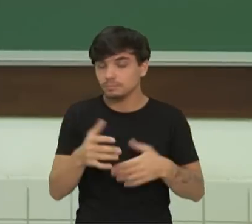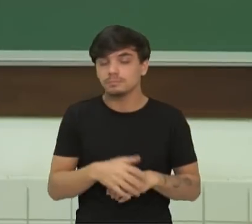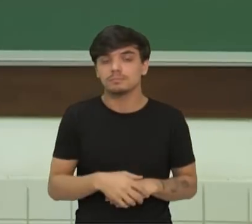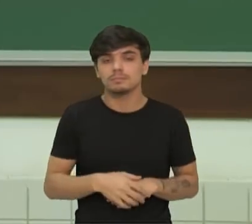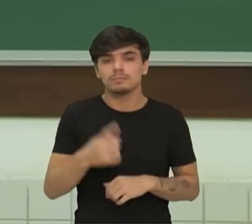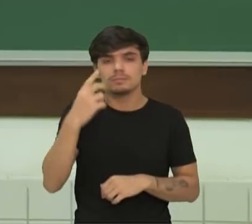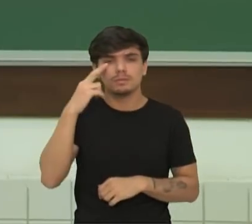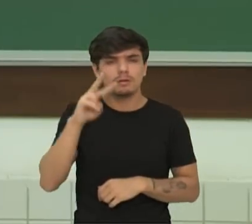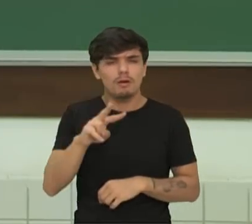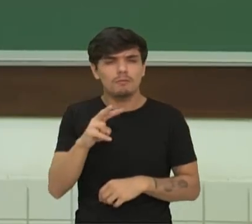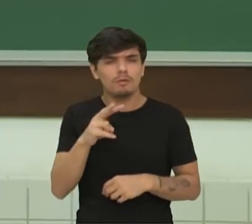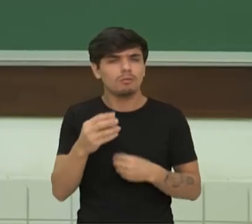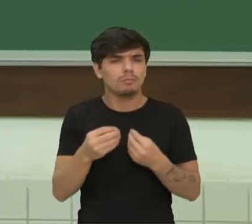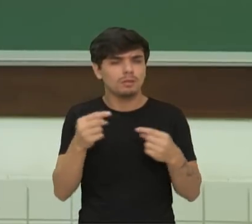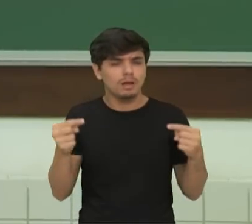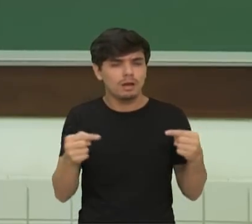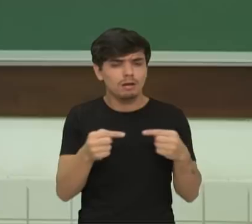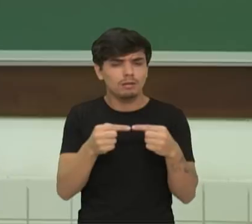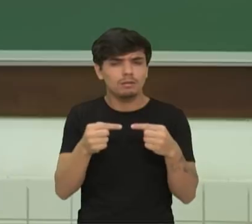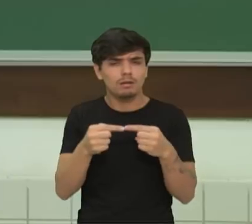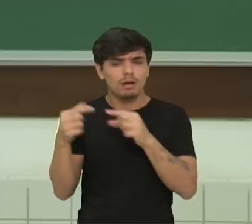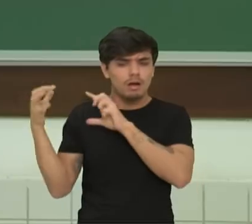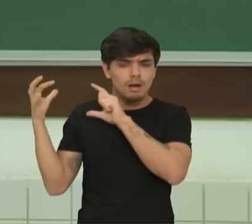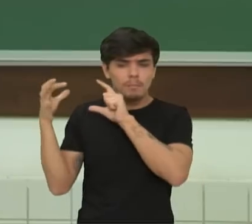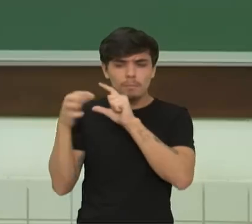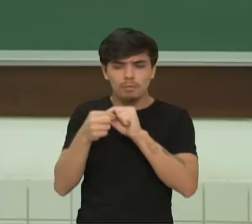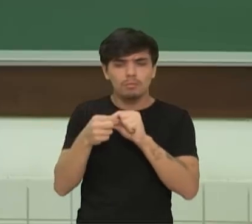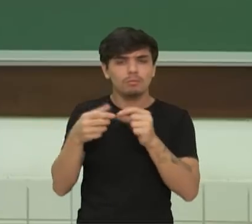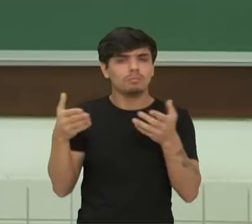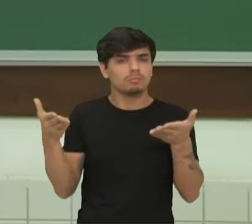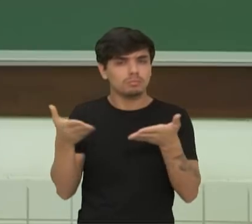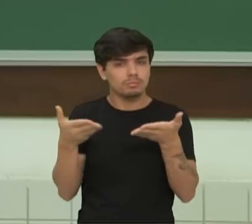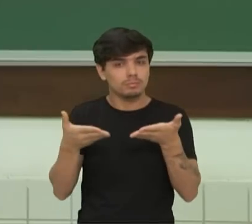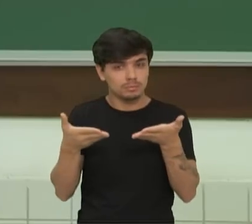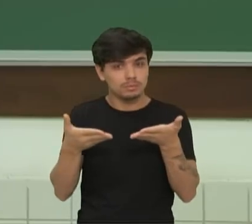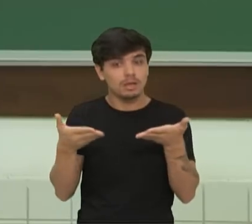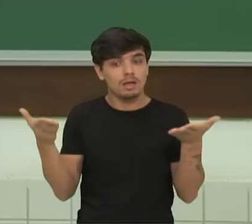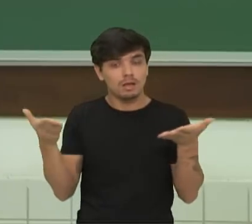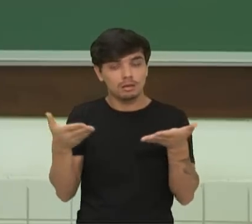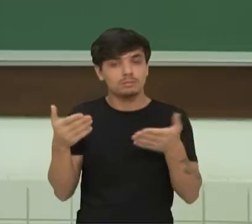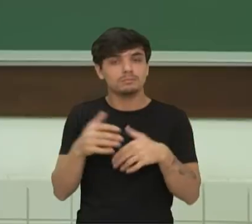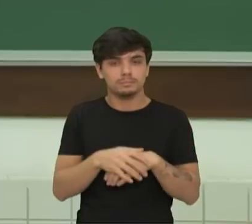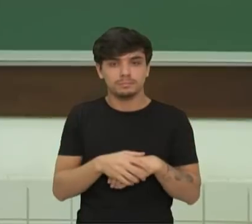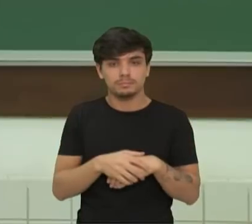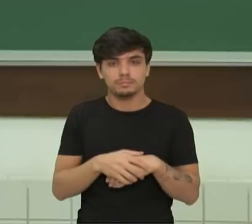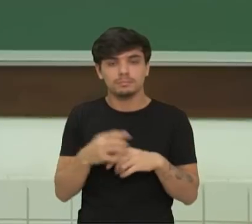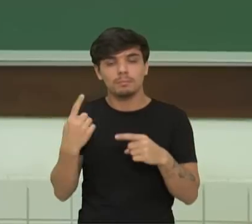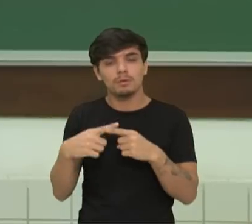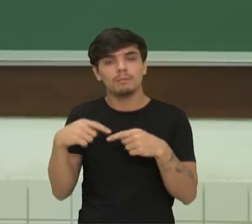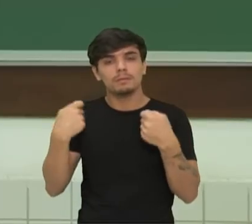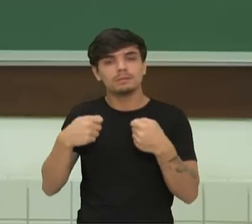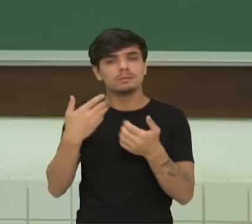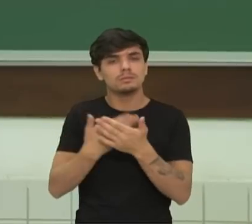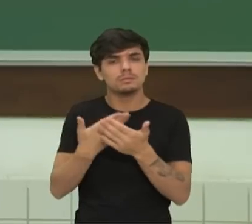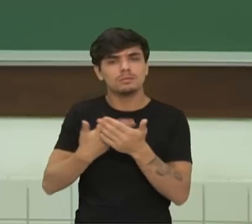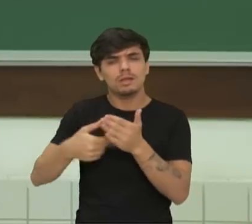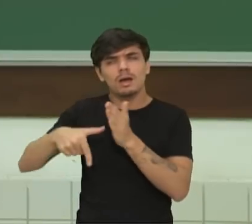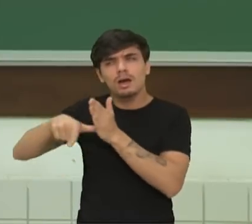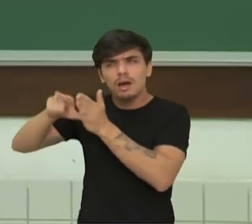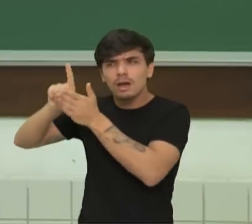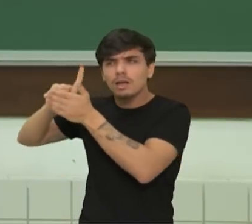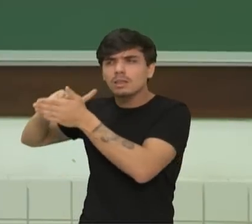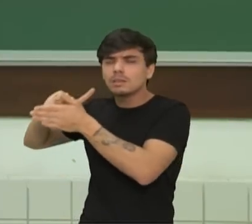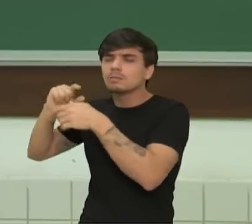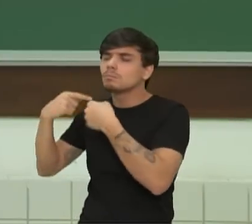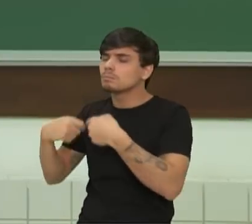Viu como tudo linka, o passado linka com o presente. Viu por que nós temos que estudar tanto lá atrás, desde a